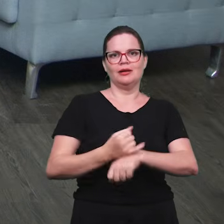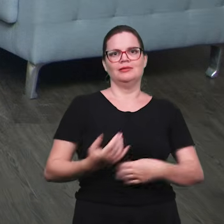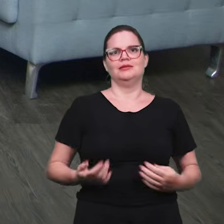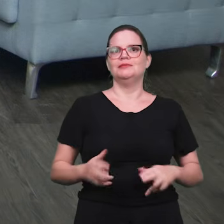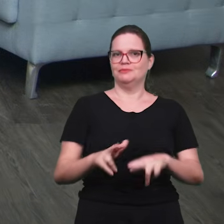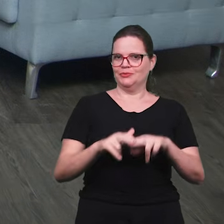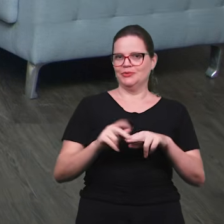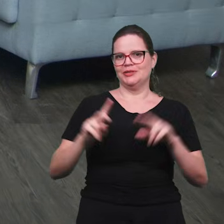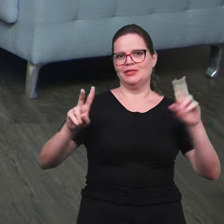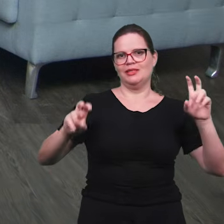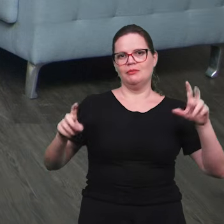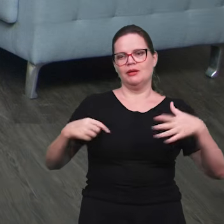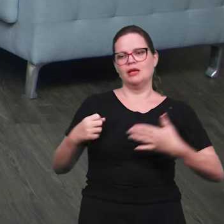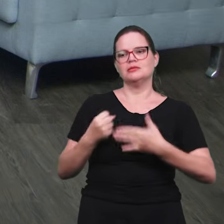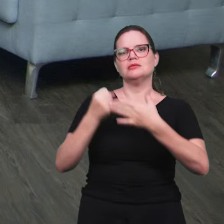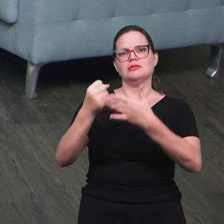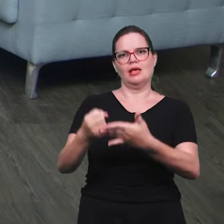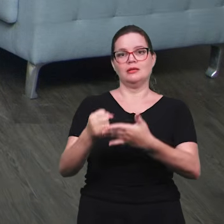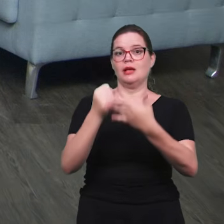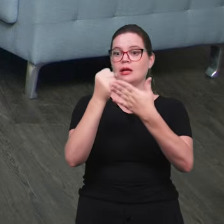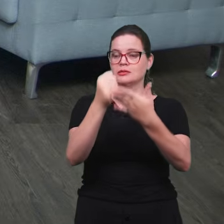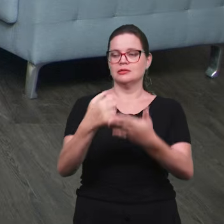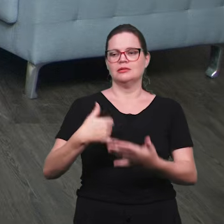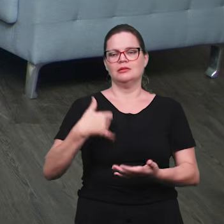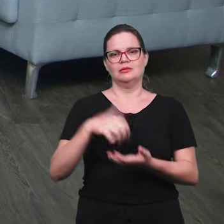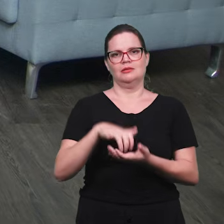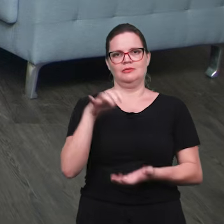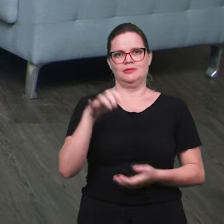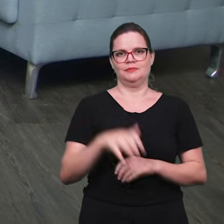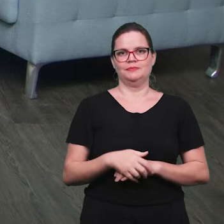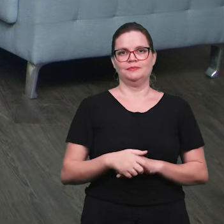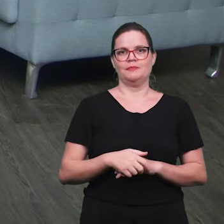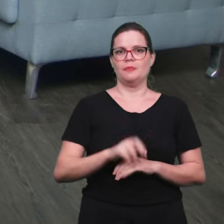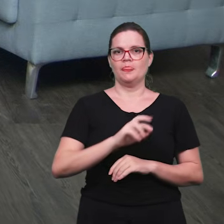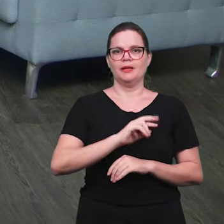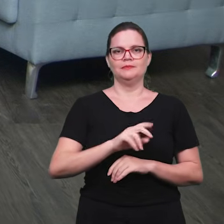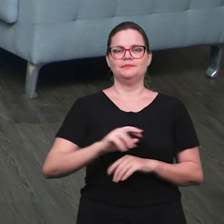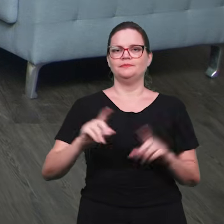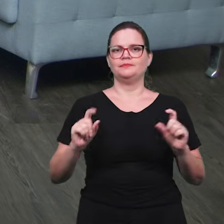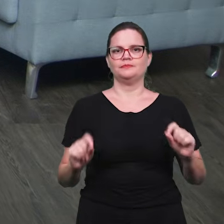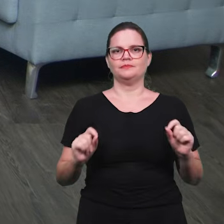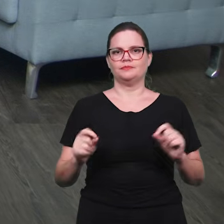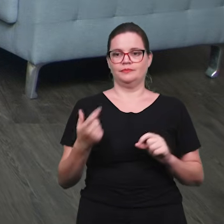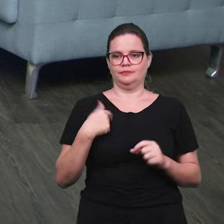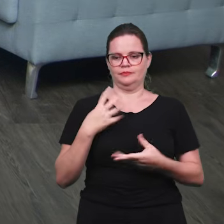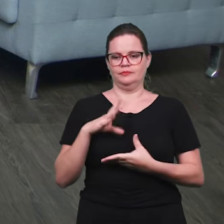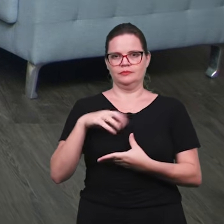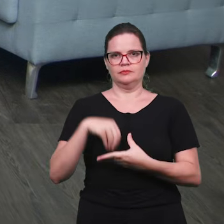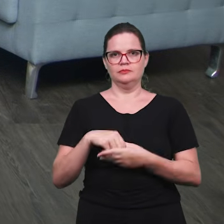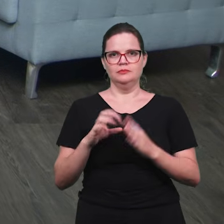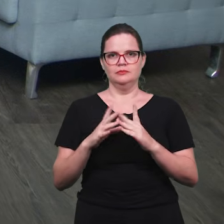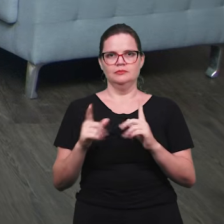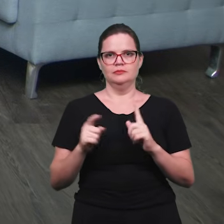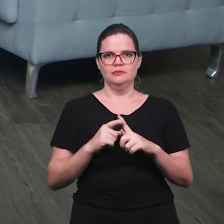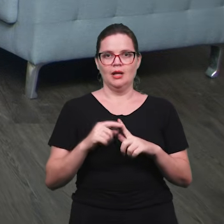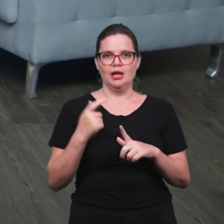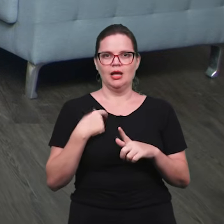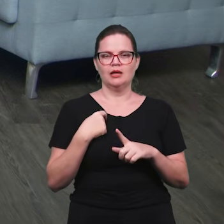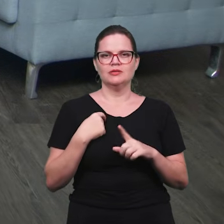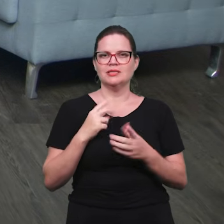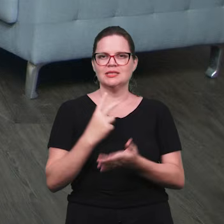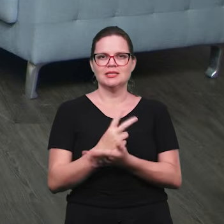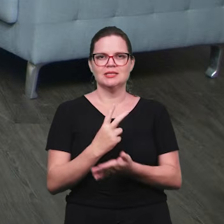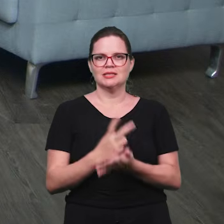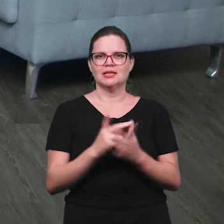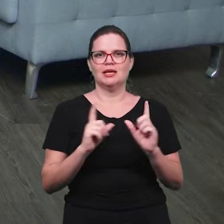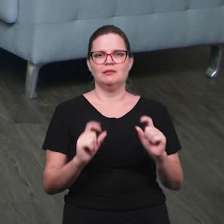aqui, é assistência. Assistência aos idosos. Não significa dizer que eu, estando dentro de uma igreja, eu tenho que